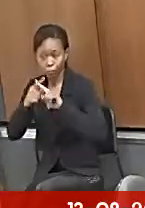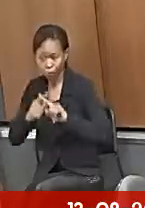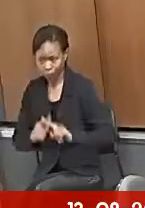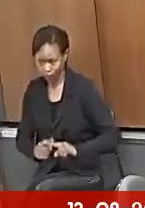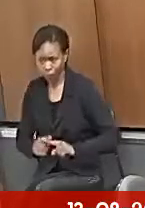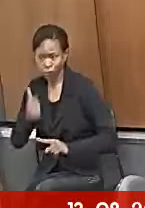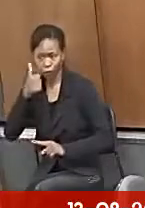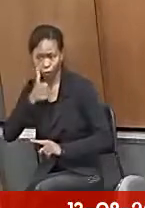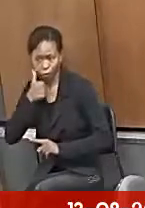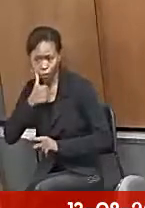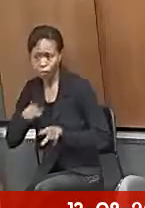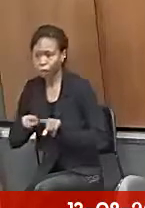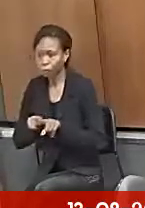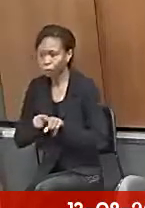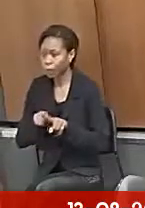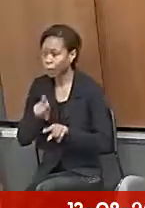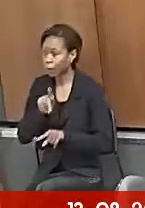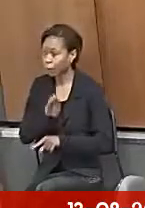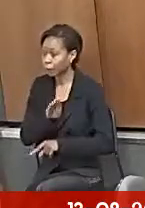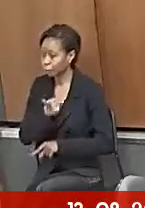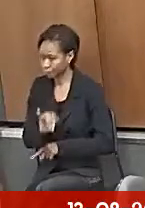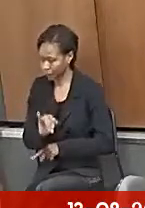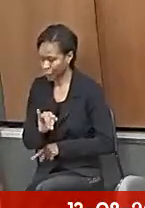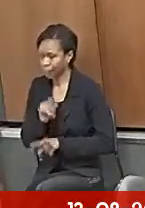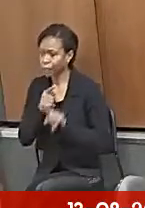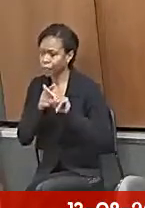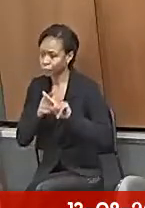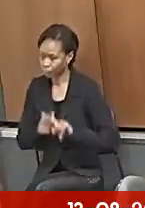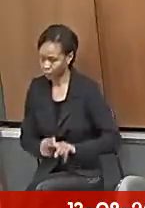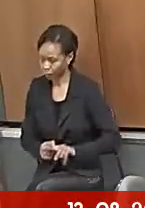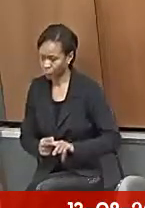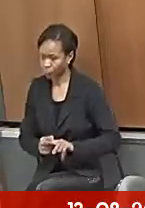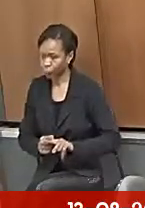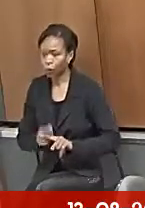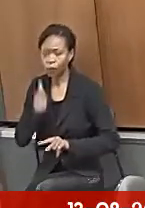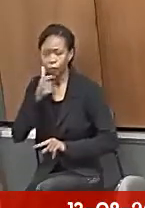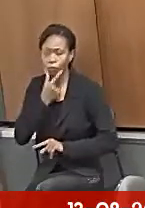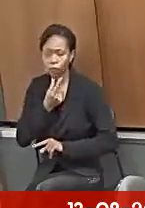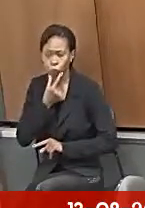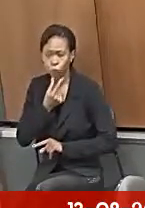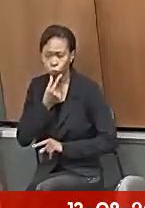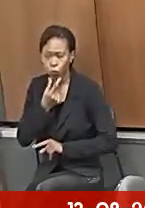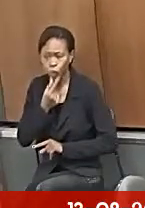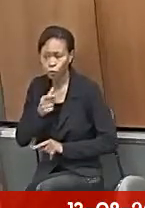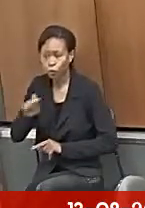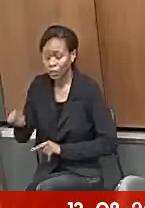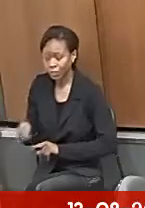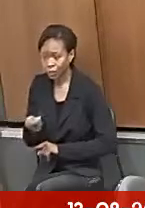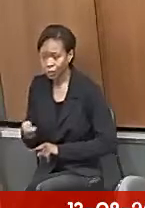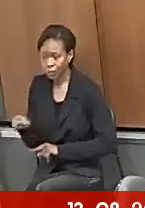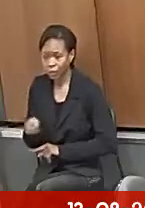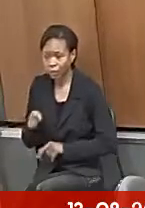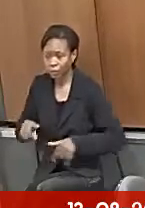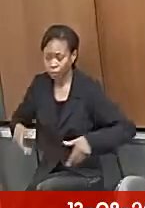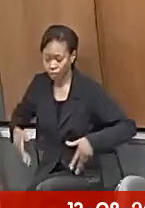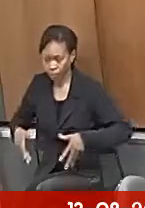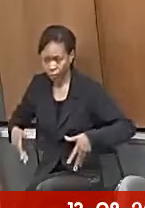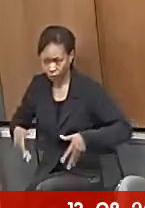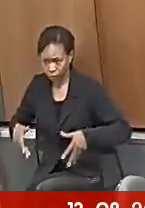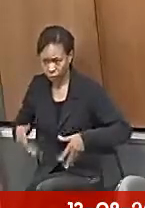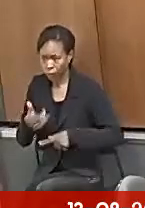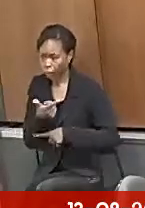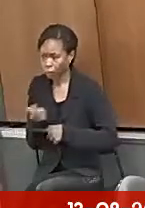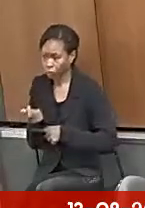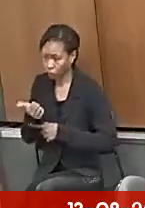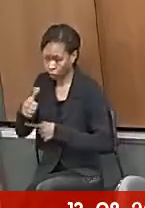bi campeonato masculino da copa das federações de tênis em cadeira de rodas de 2019 e